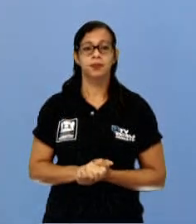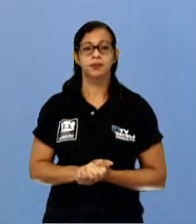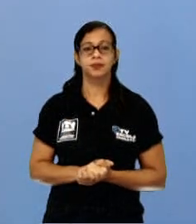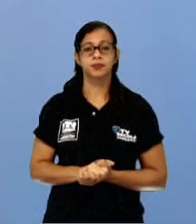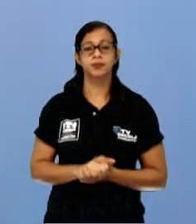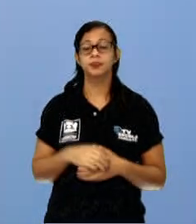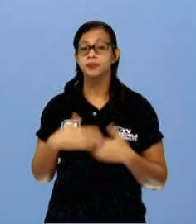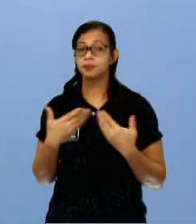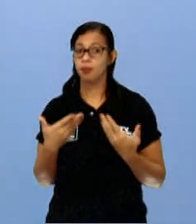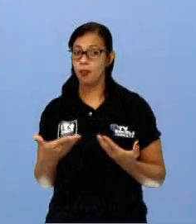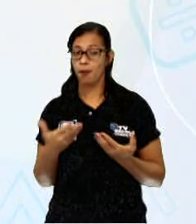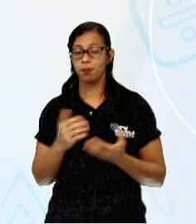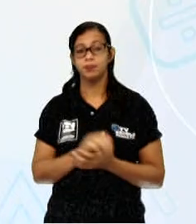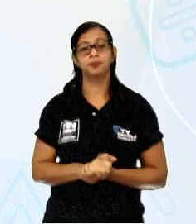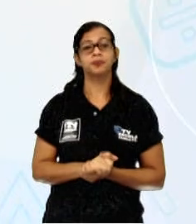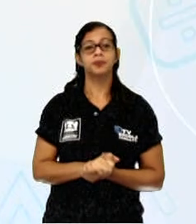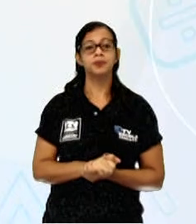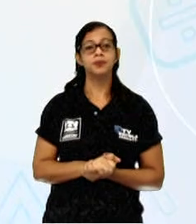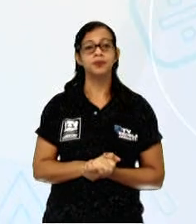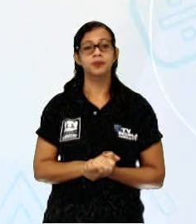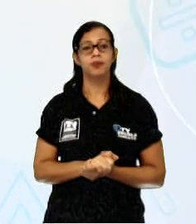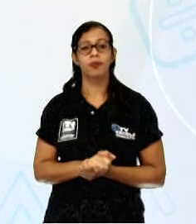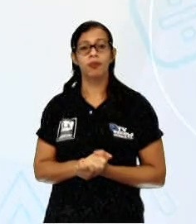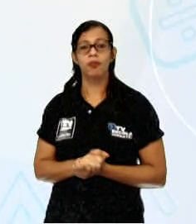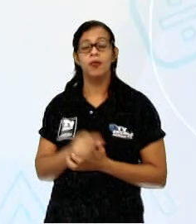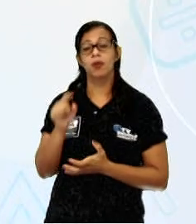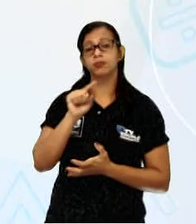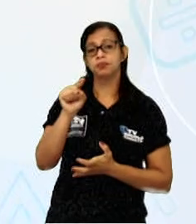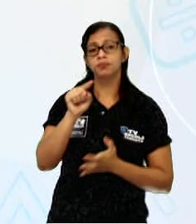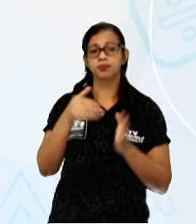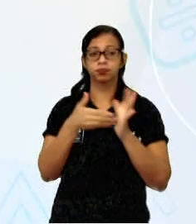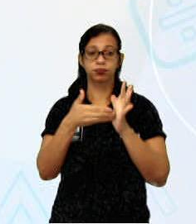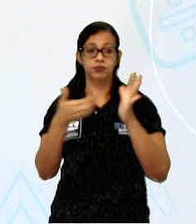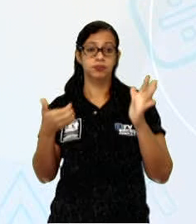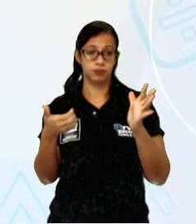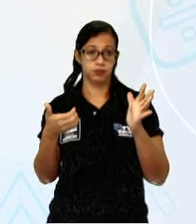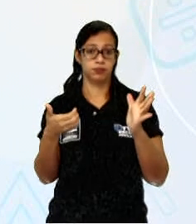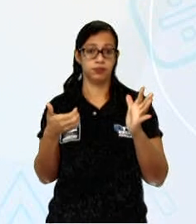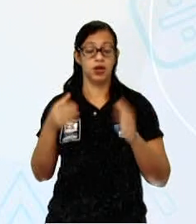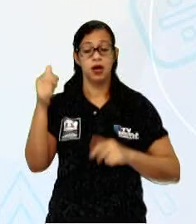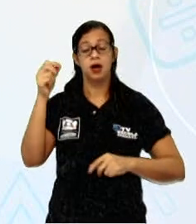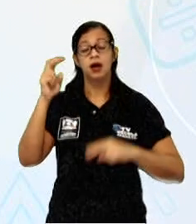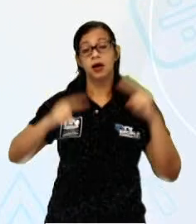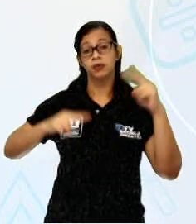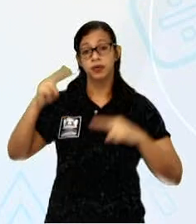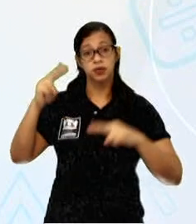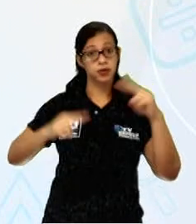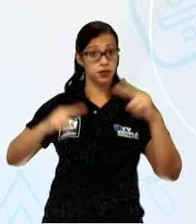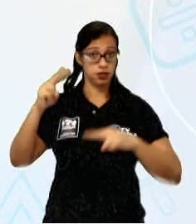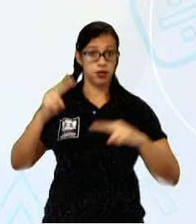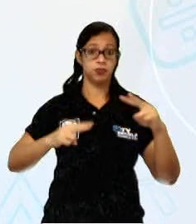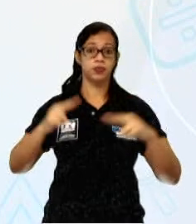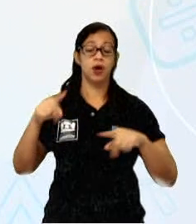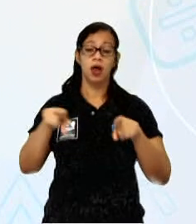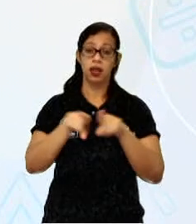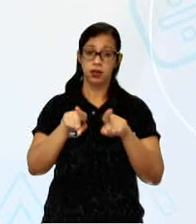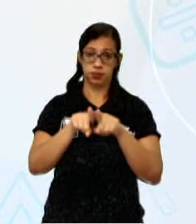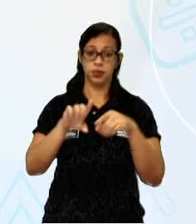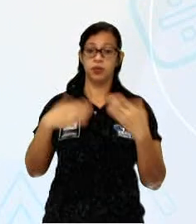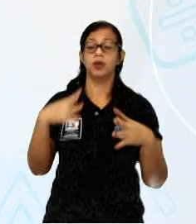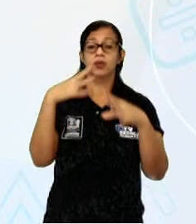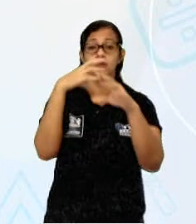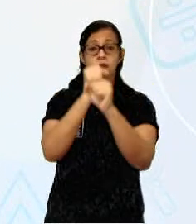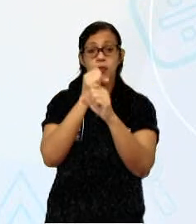é bom em uma subtração verificamos se o resultado Está correto fazendo uma adição somamos o resto ao